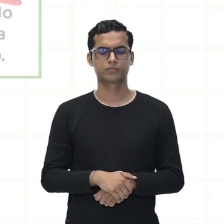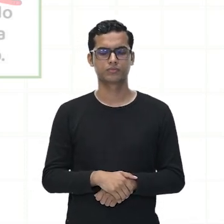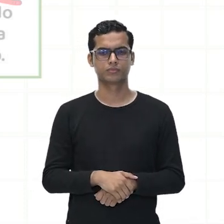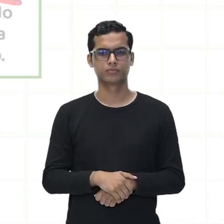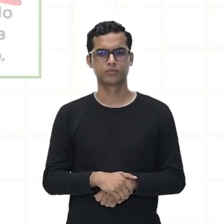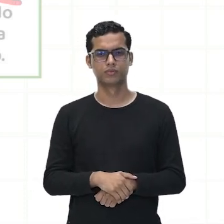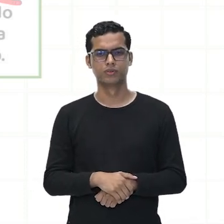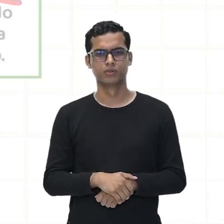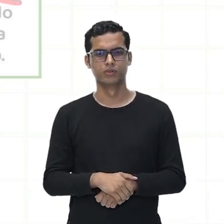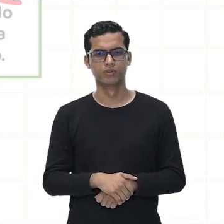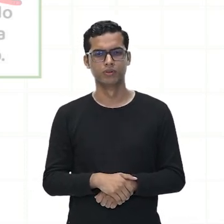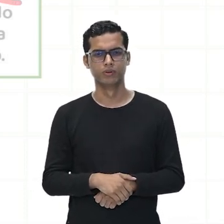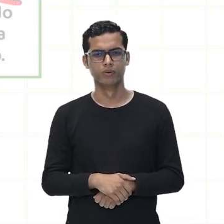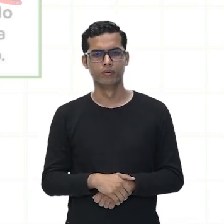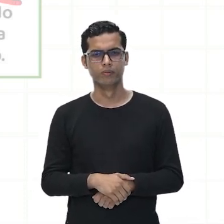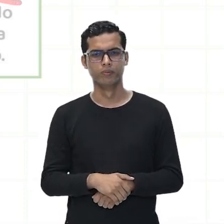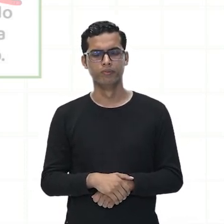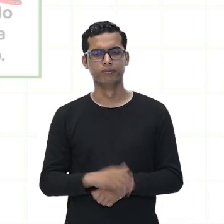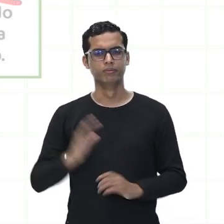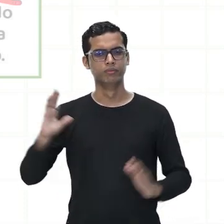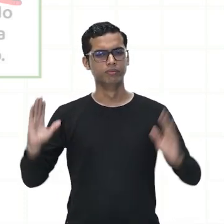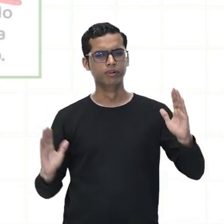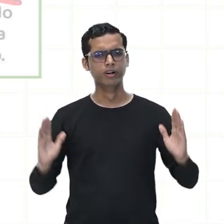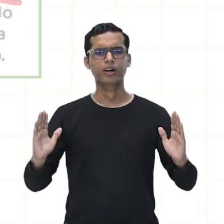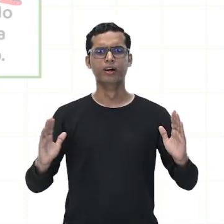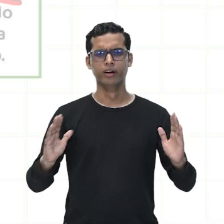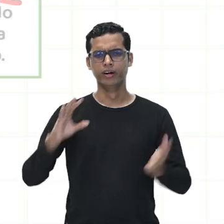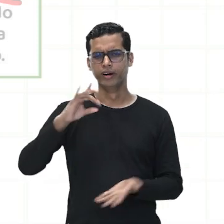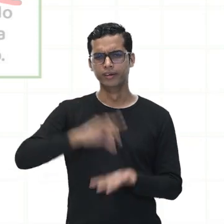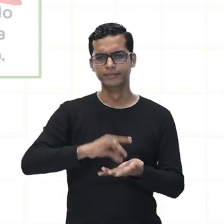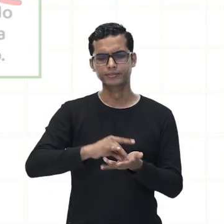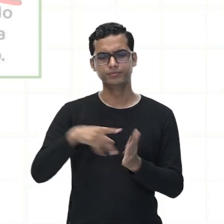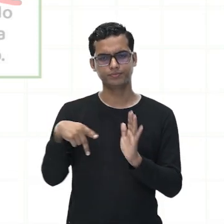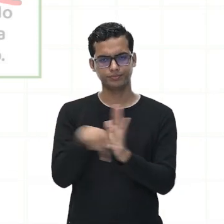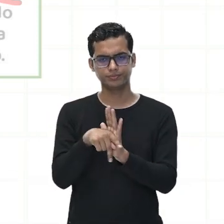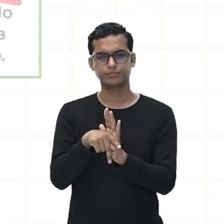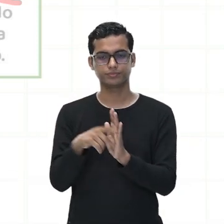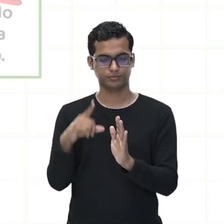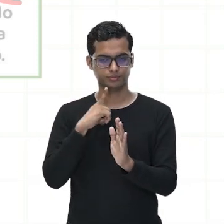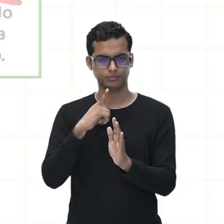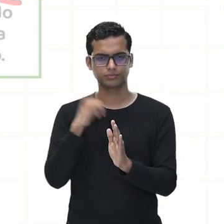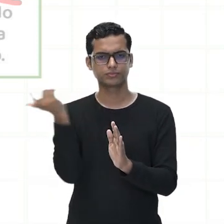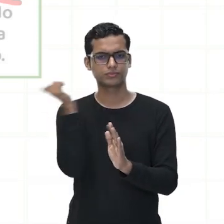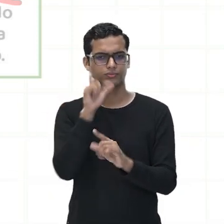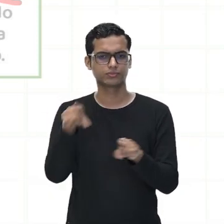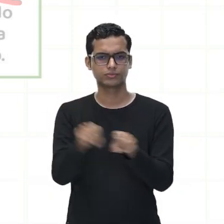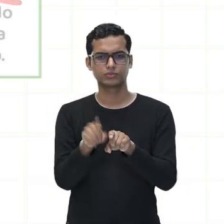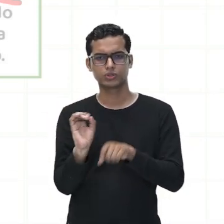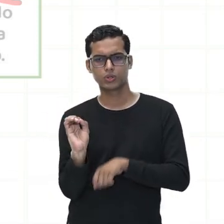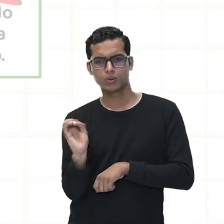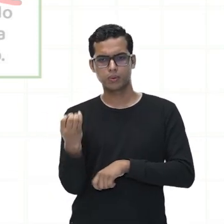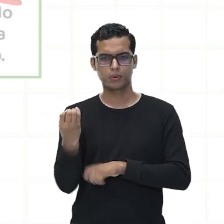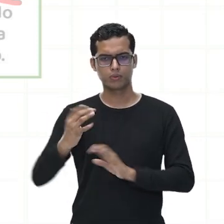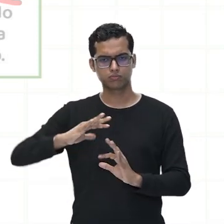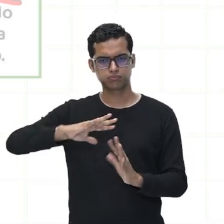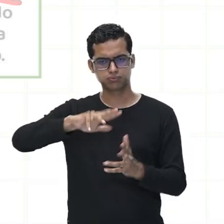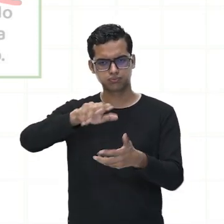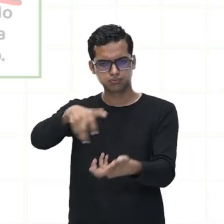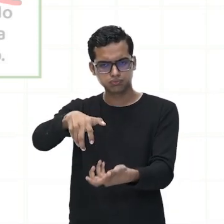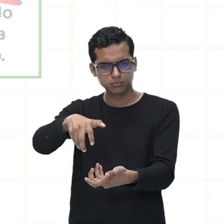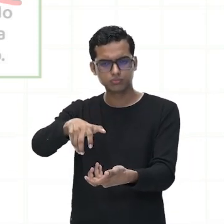Que corresponde ao período aproximado que a Terra leva para realizar o movimento